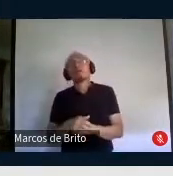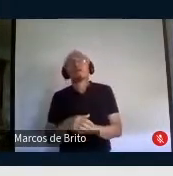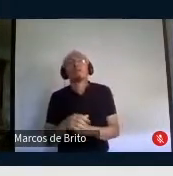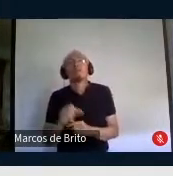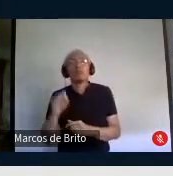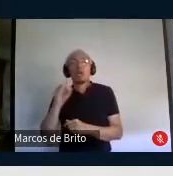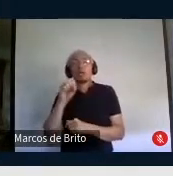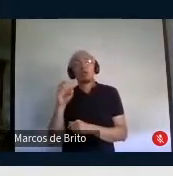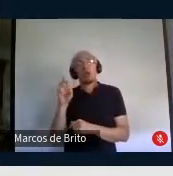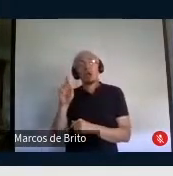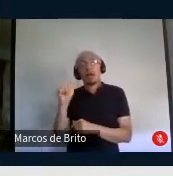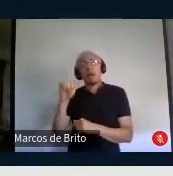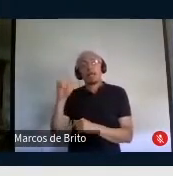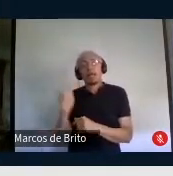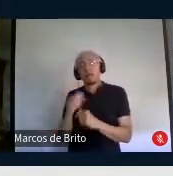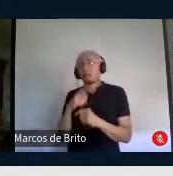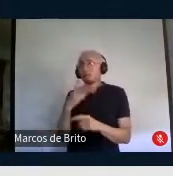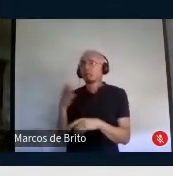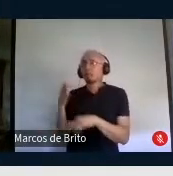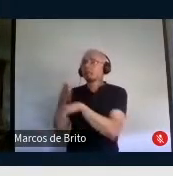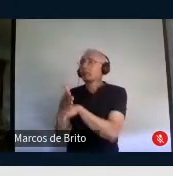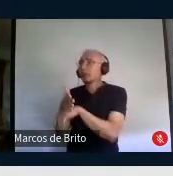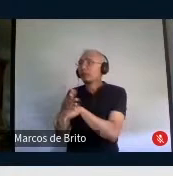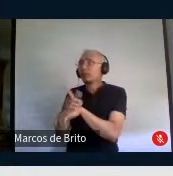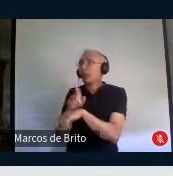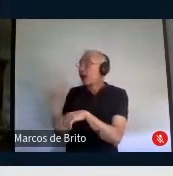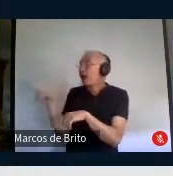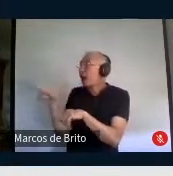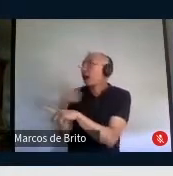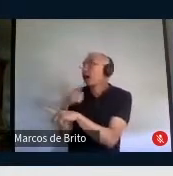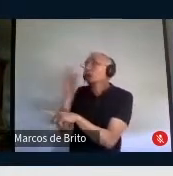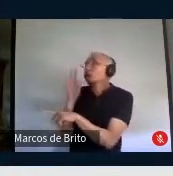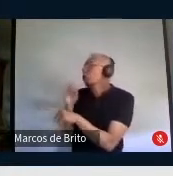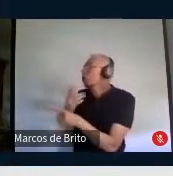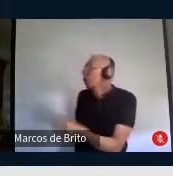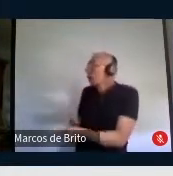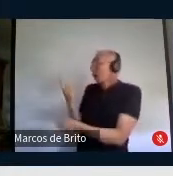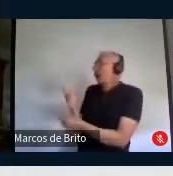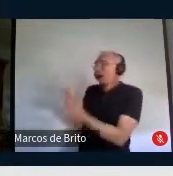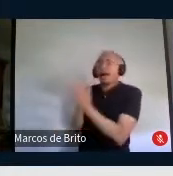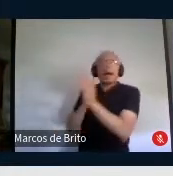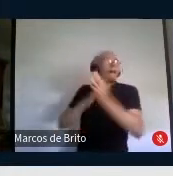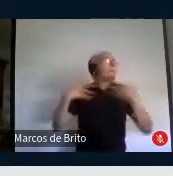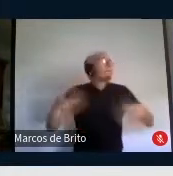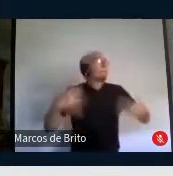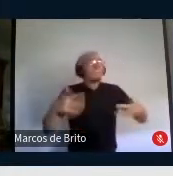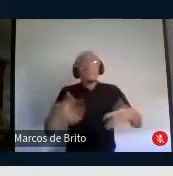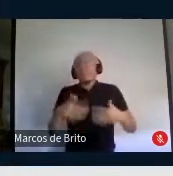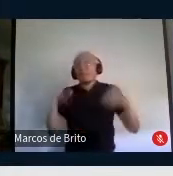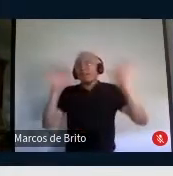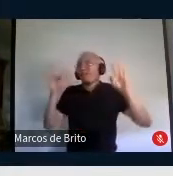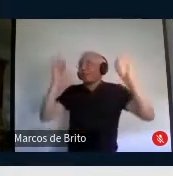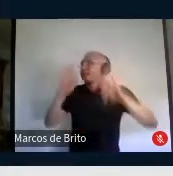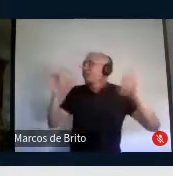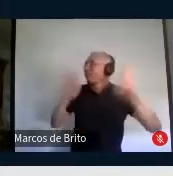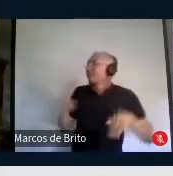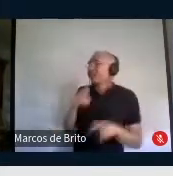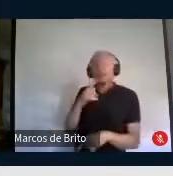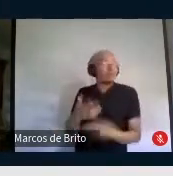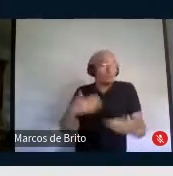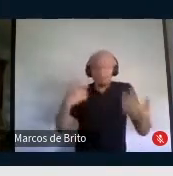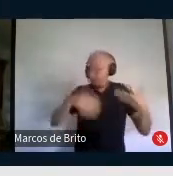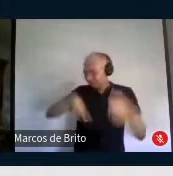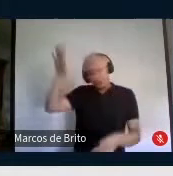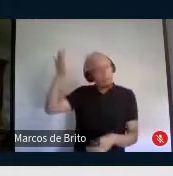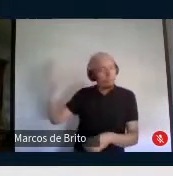quando eu realmente fui me inscrever, o nome da professora Tucci apareceu lá e eu nem acreditei, eu fiquei tão feliz que eu nem pensei, né? Eu